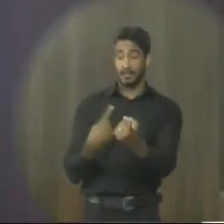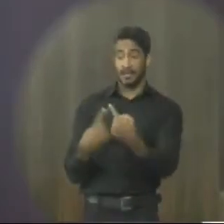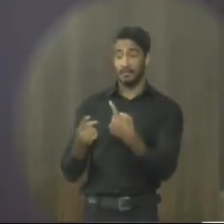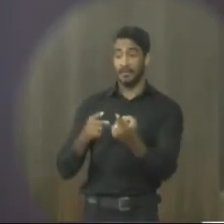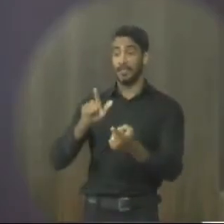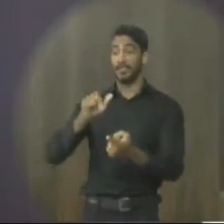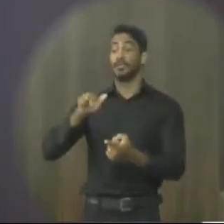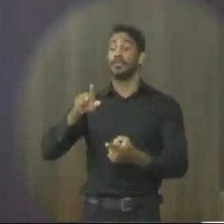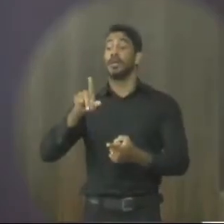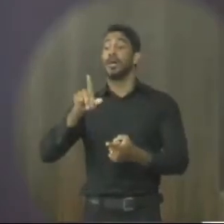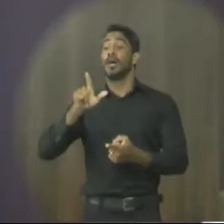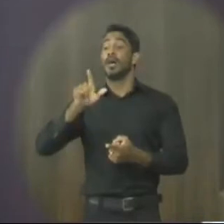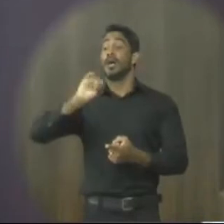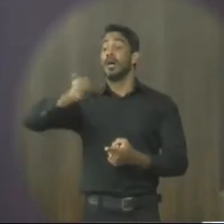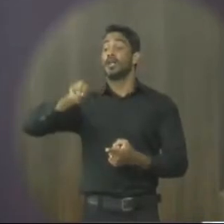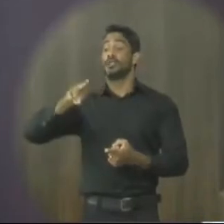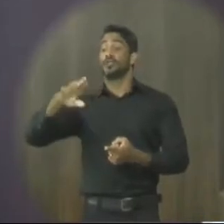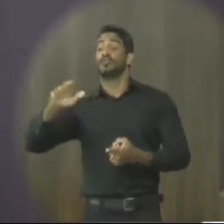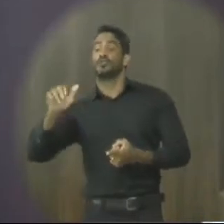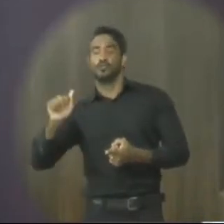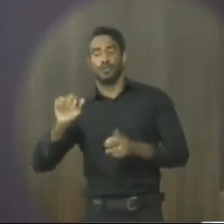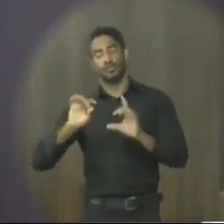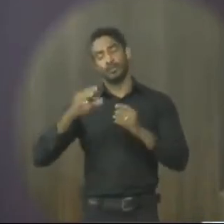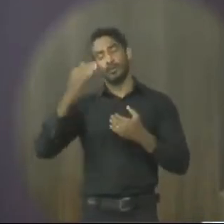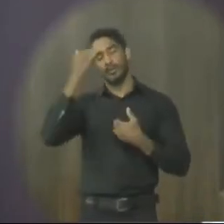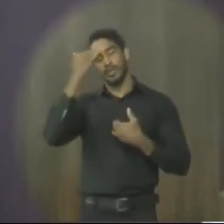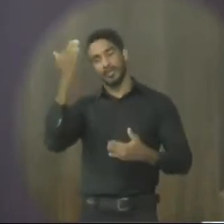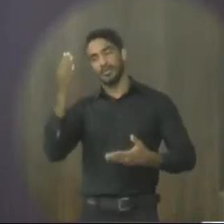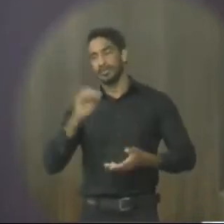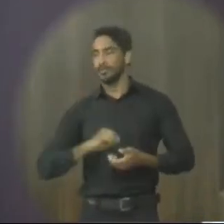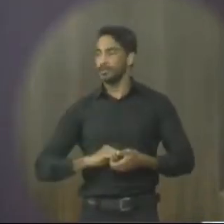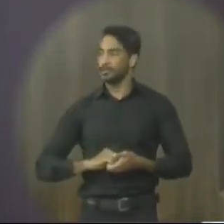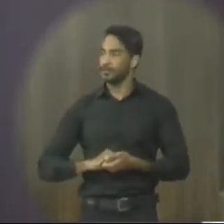Barbosa, viu? E no mais é só isso, só, e agradecimento só.